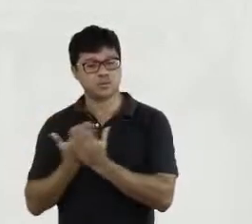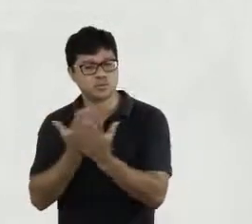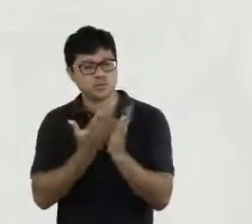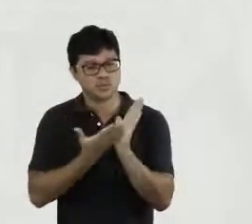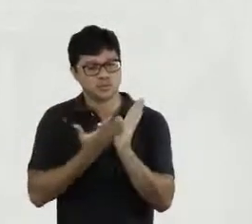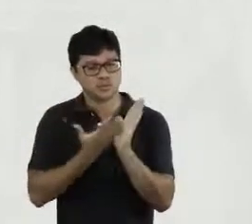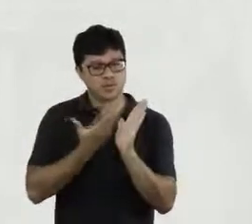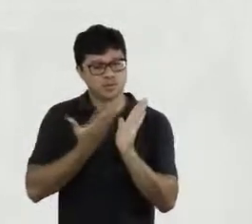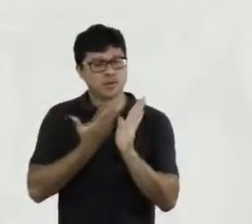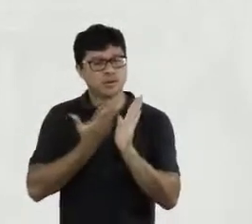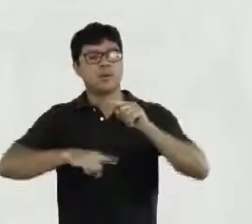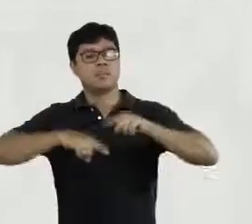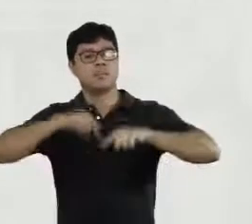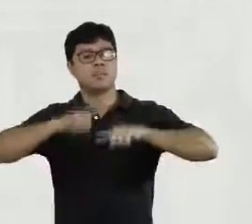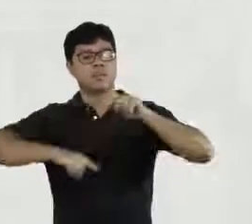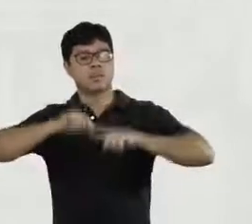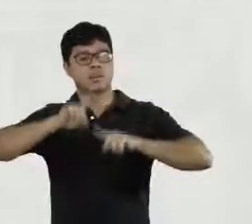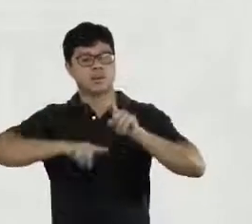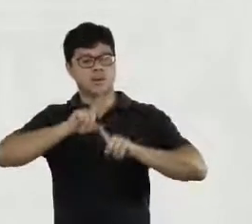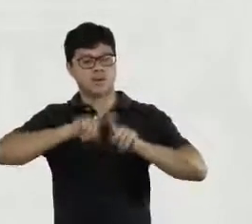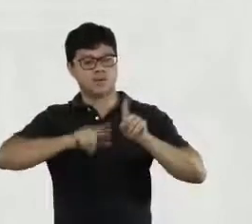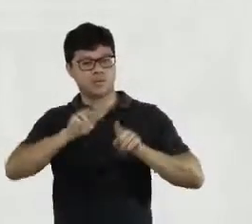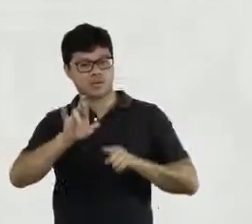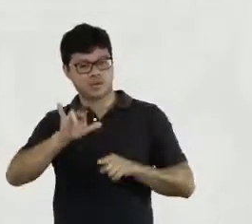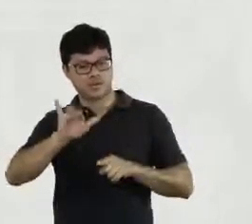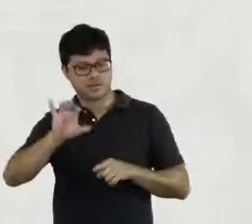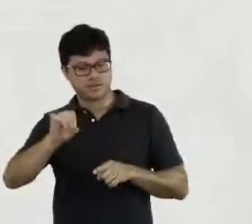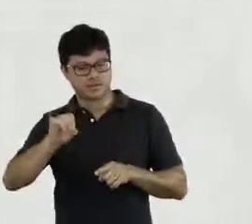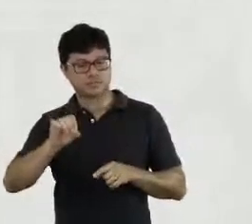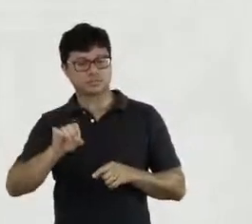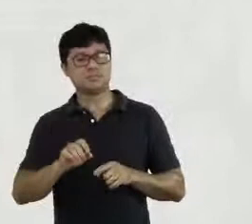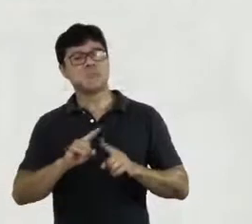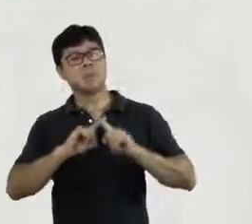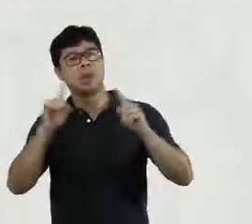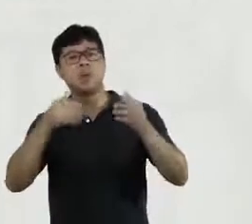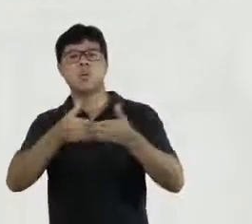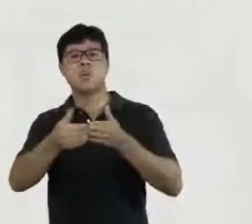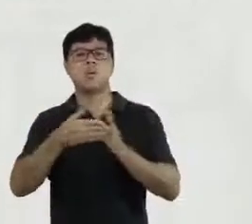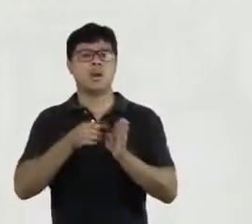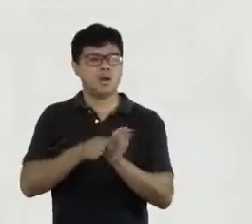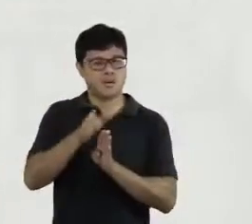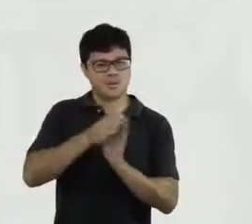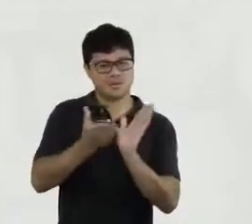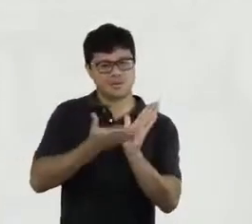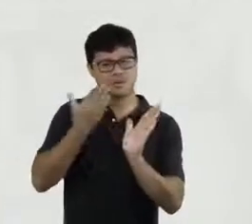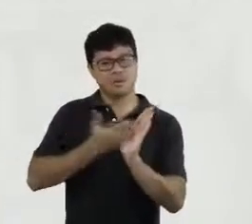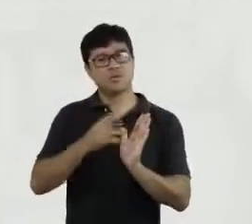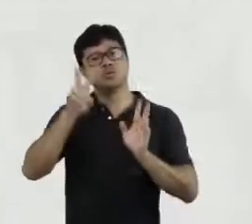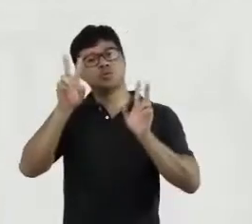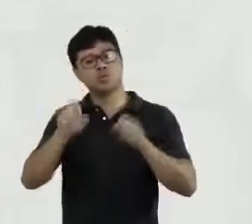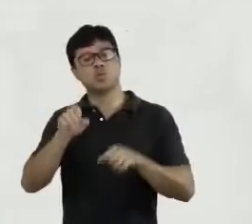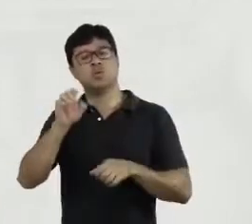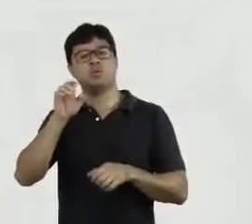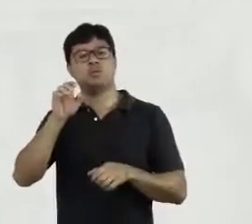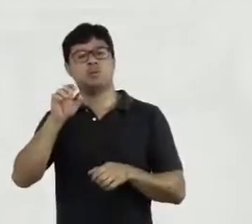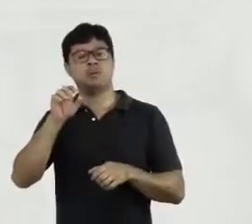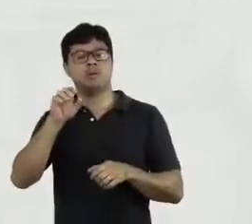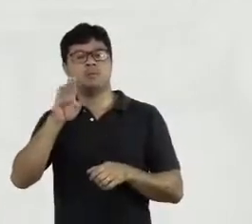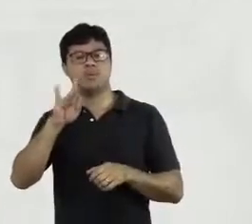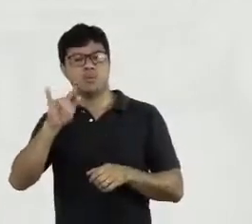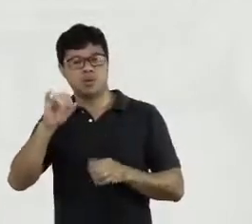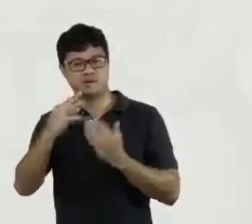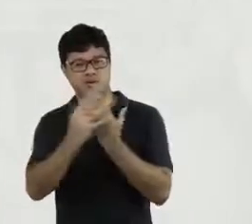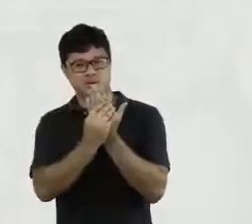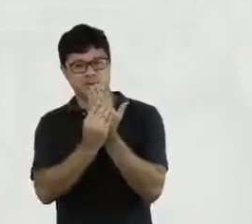livros e outros materiais gráficos. Mas, em quaisquer manuais sobre bibliografia, é comum que seus